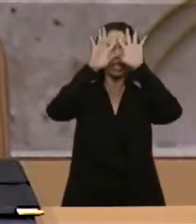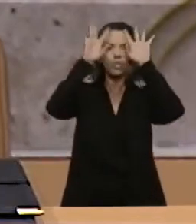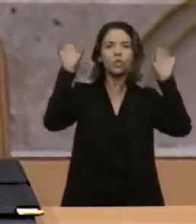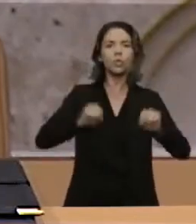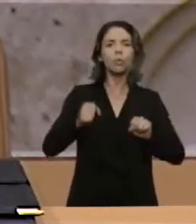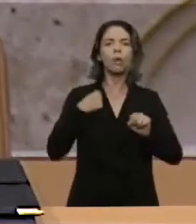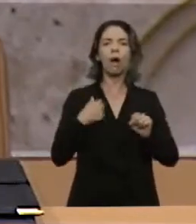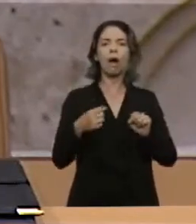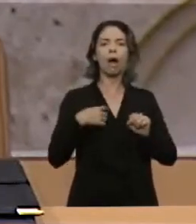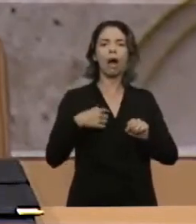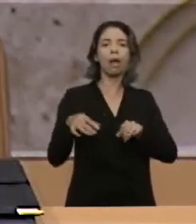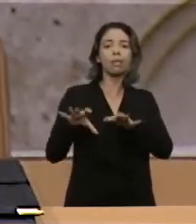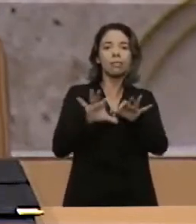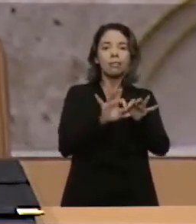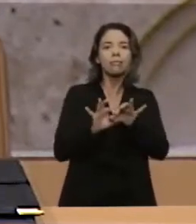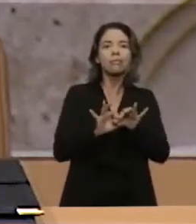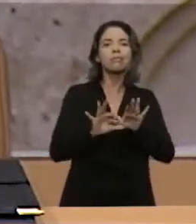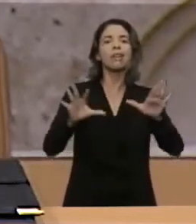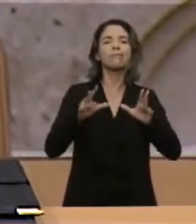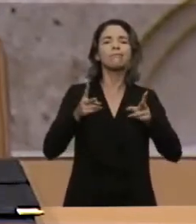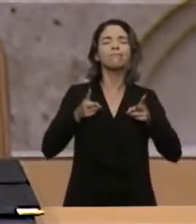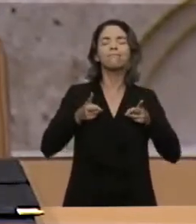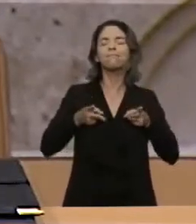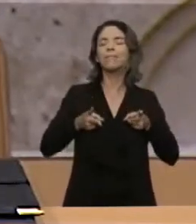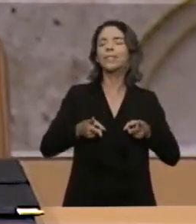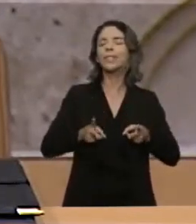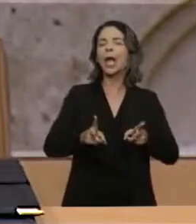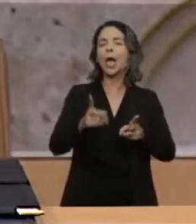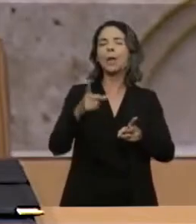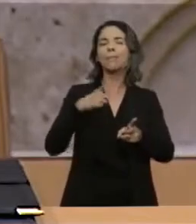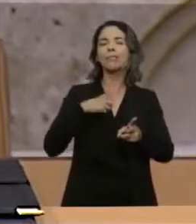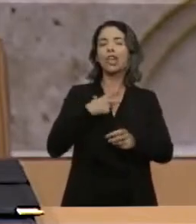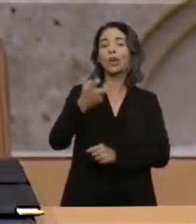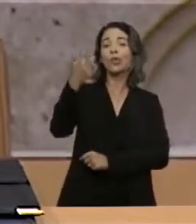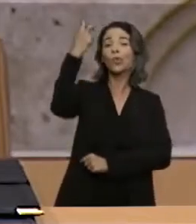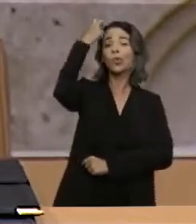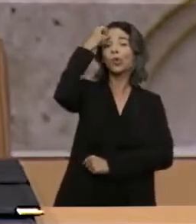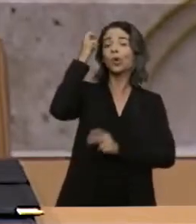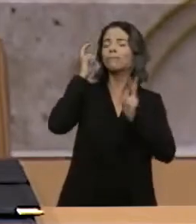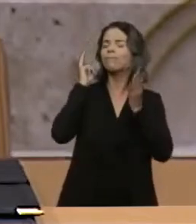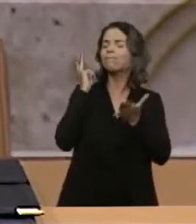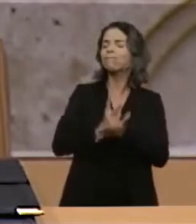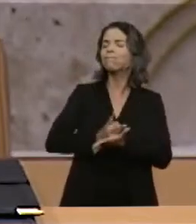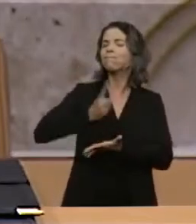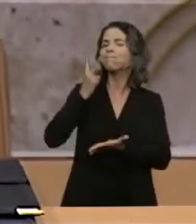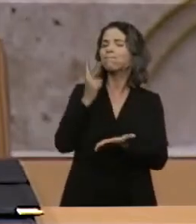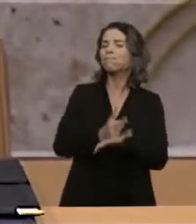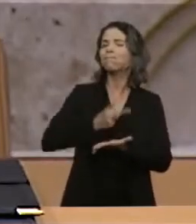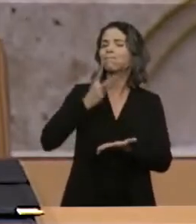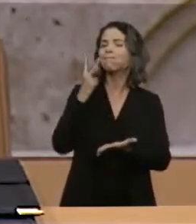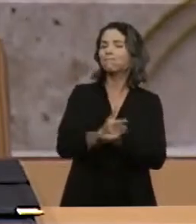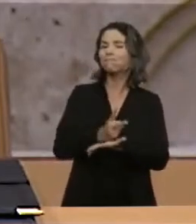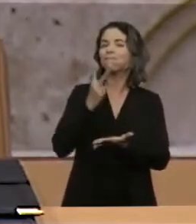regime democrático, permanentemente cultuado, permanece inabalável.